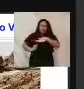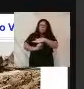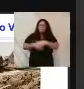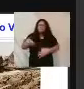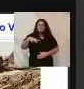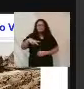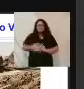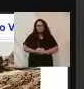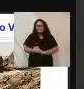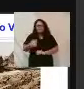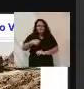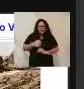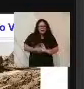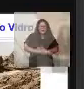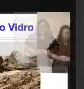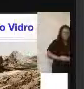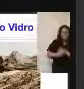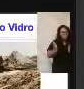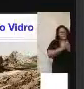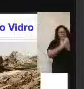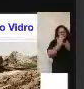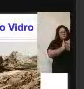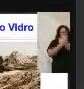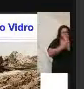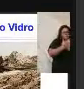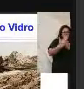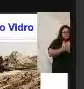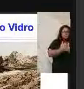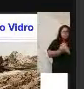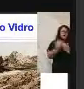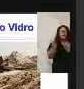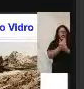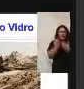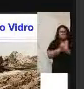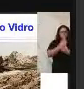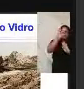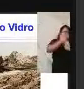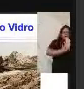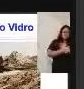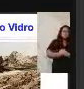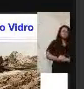principais revistas do mundo, né, que é a Science, Nature e entre outros. Né,